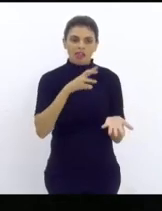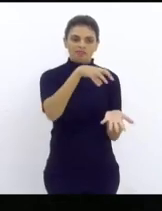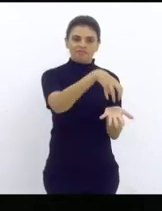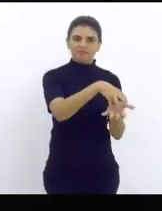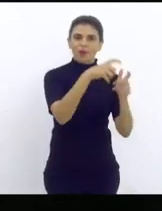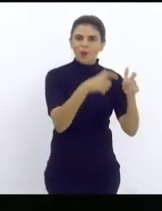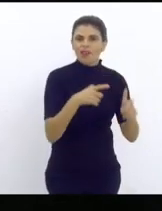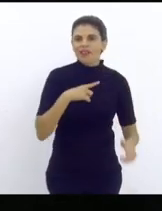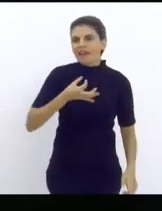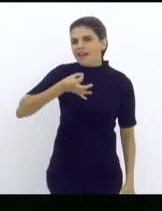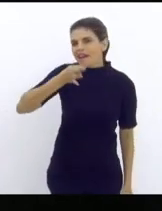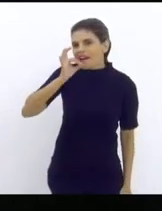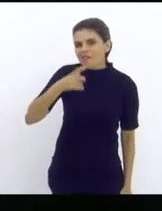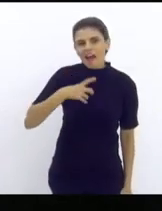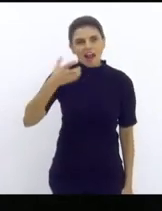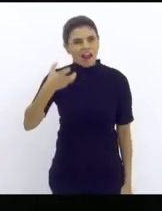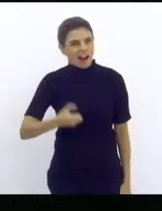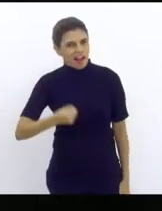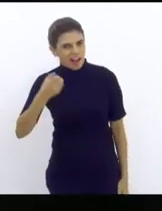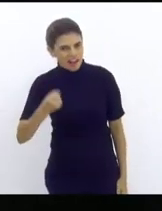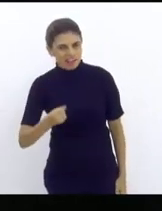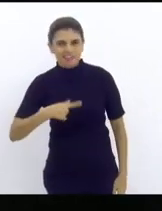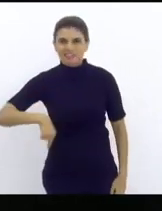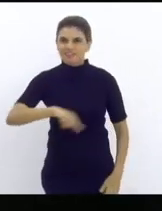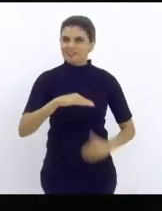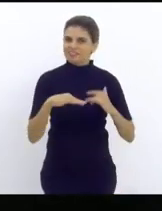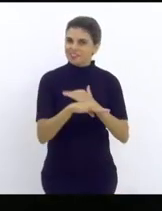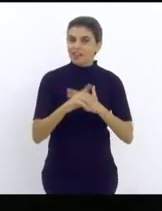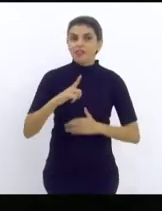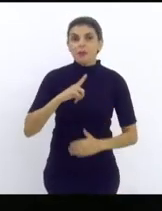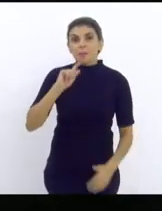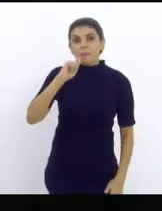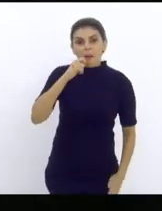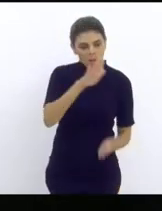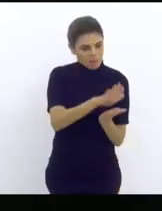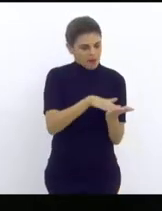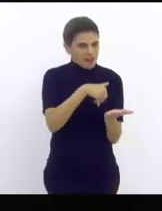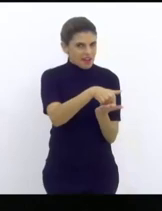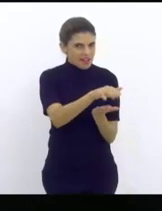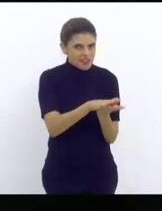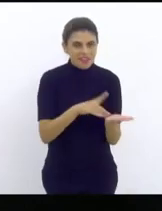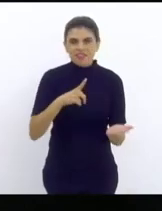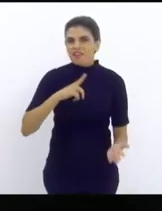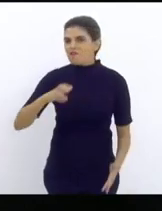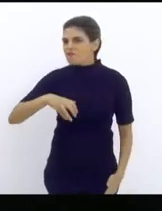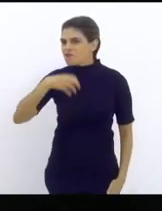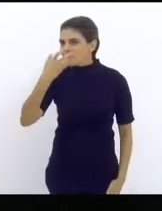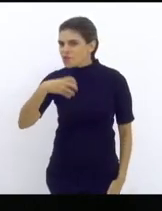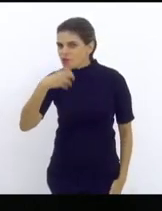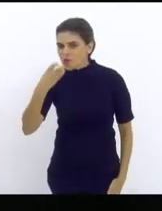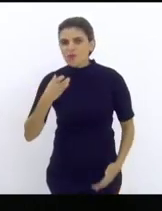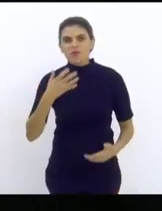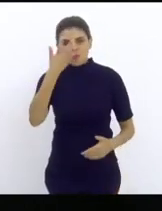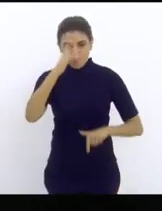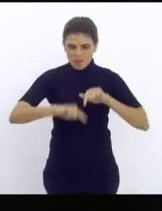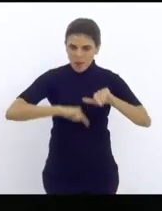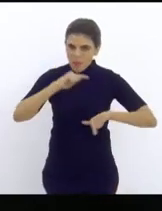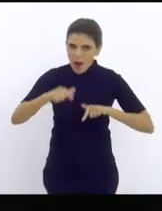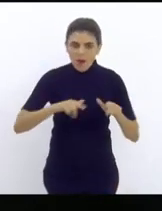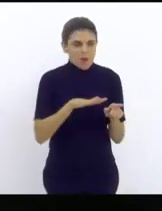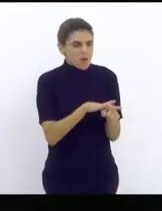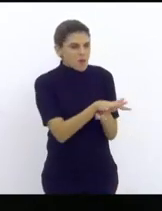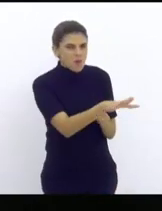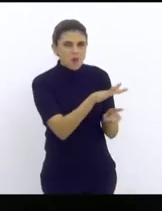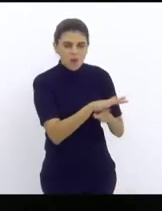um café com leite em nossa cidade vai ter um pão com manteiga vai ter uma fruta e os trabalhadores vão